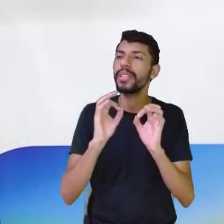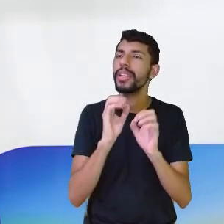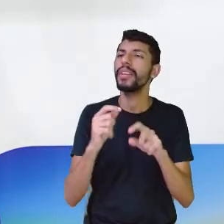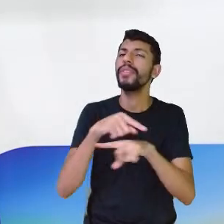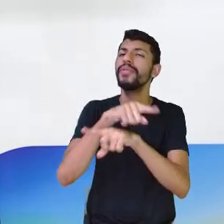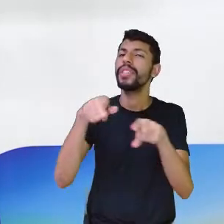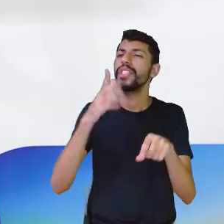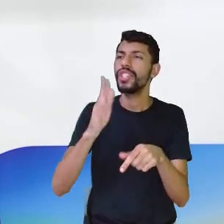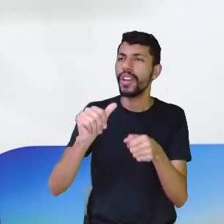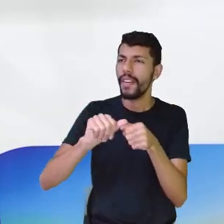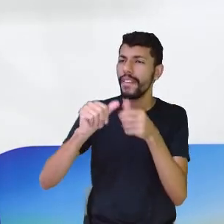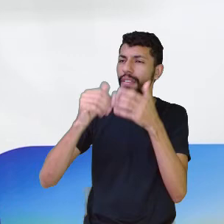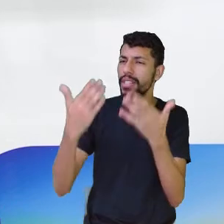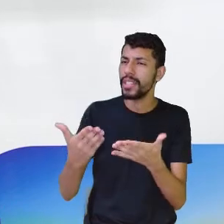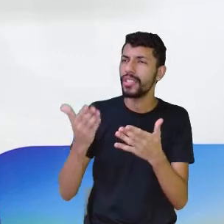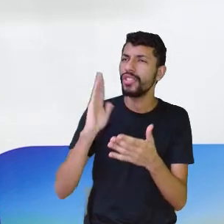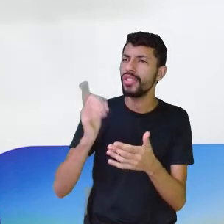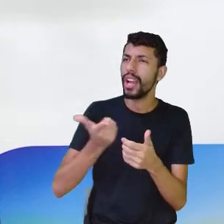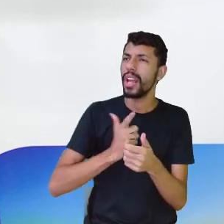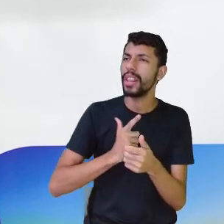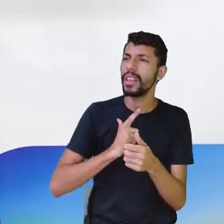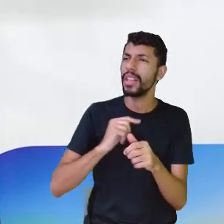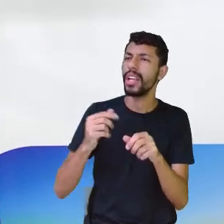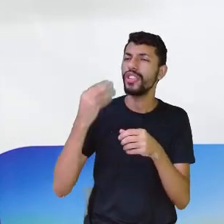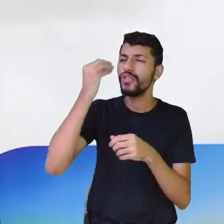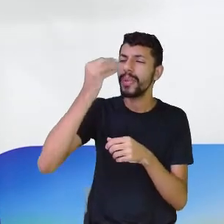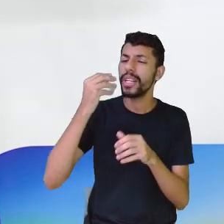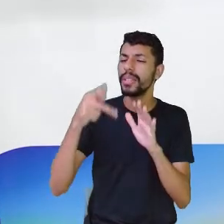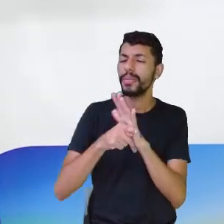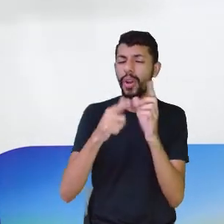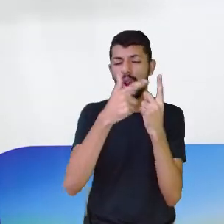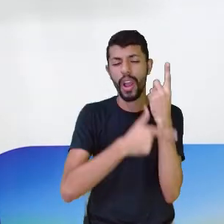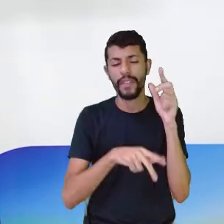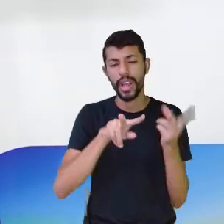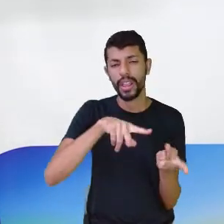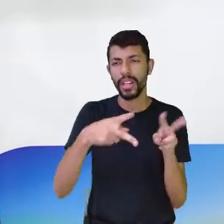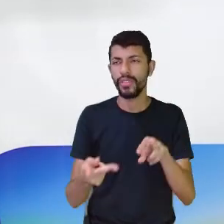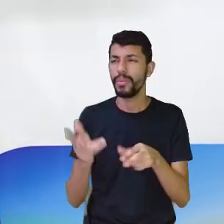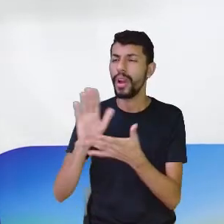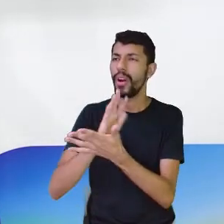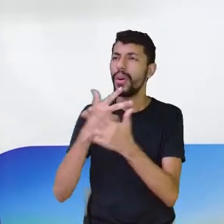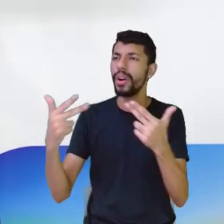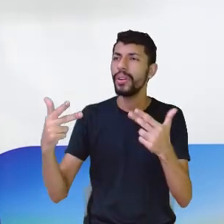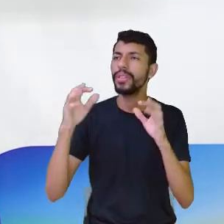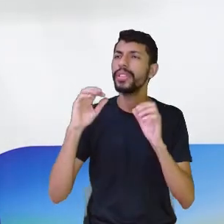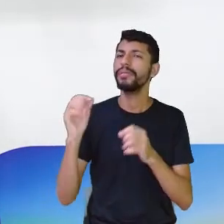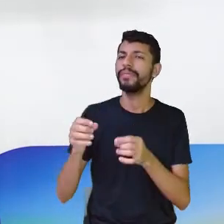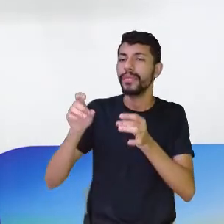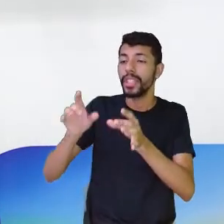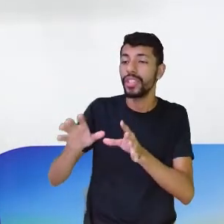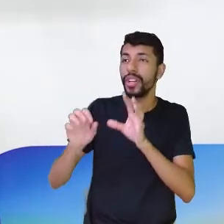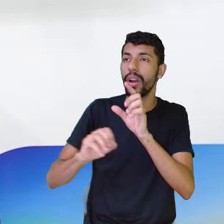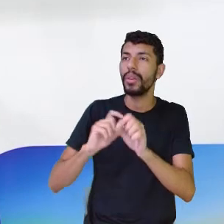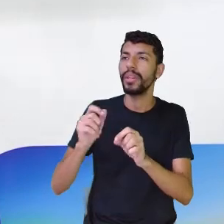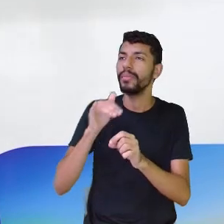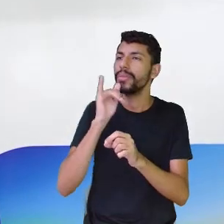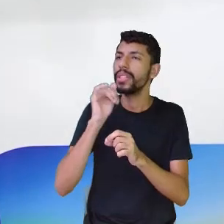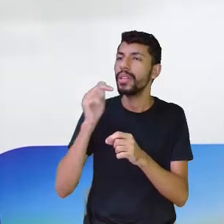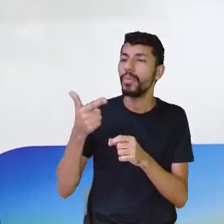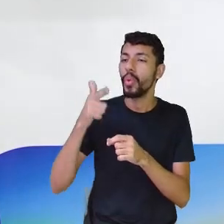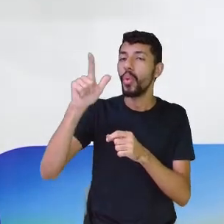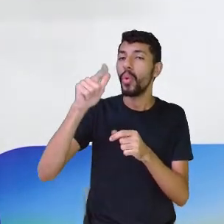já fizeram isso? Já tiveram essa experiência de transformar a garrafa PET em algo? E deixar ela com uma